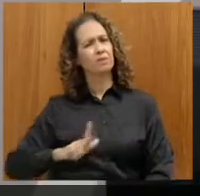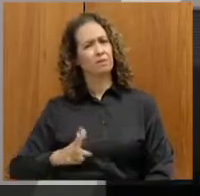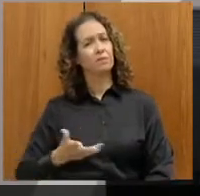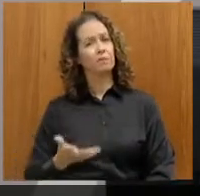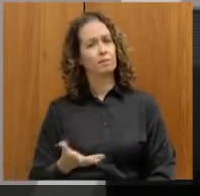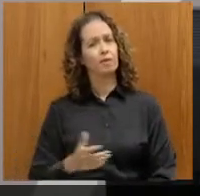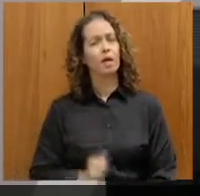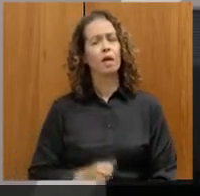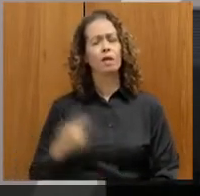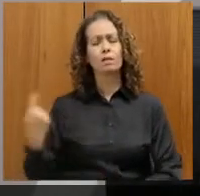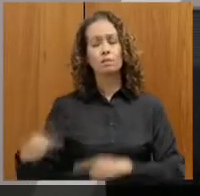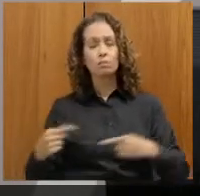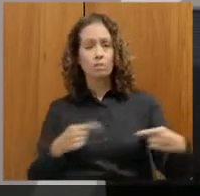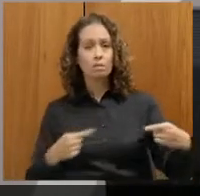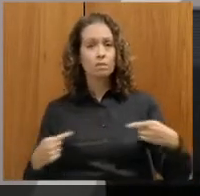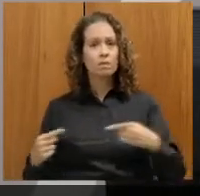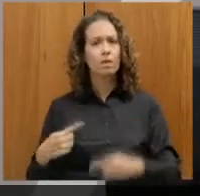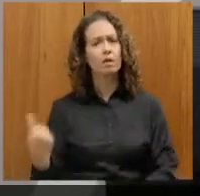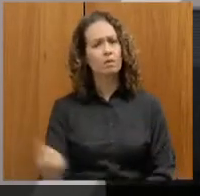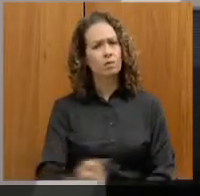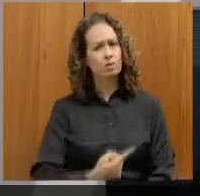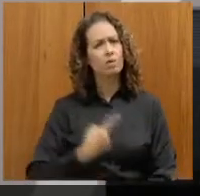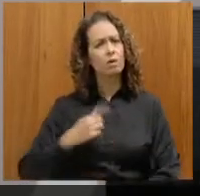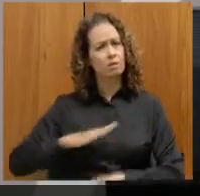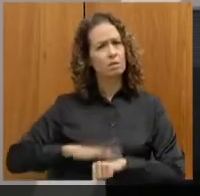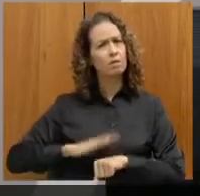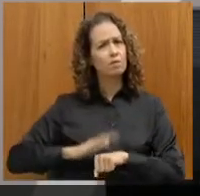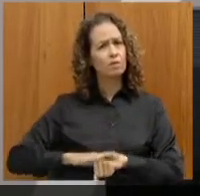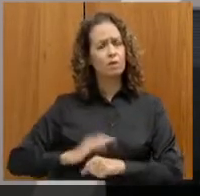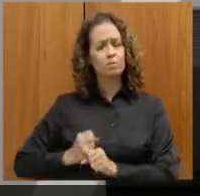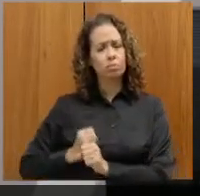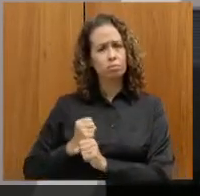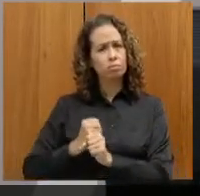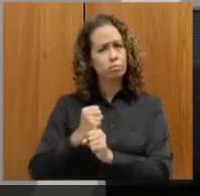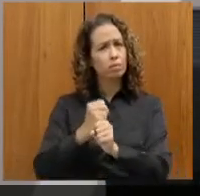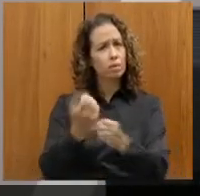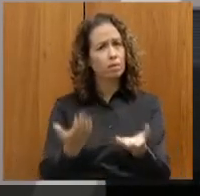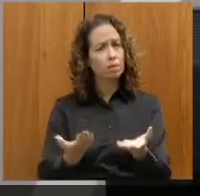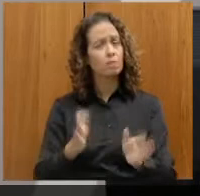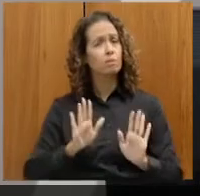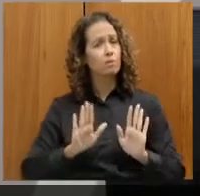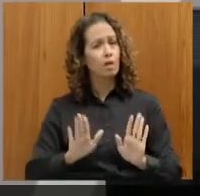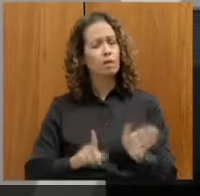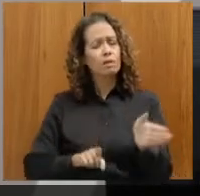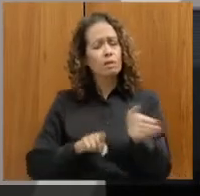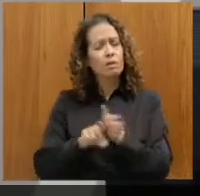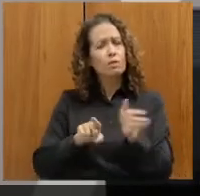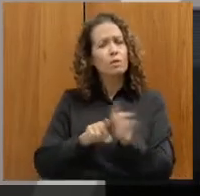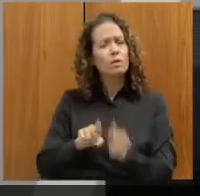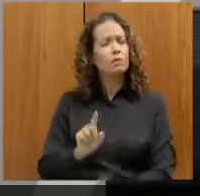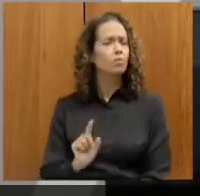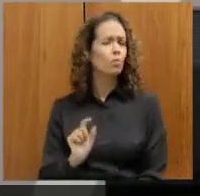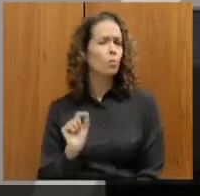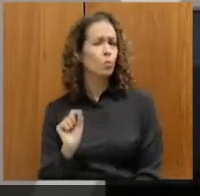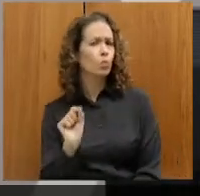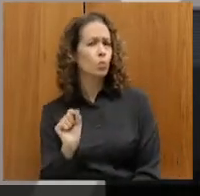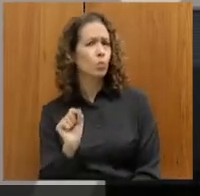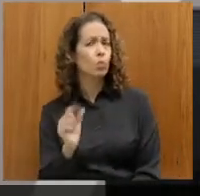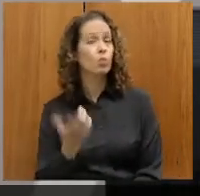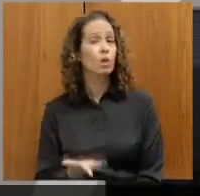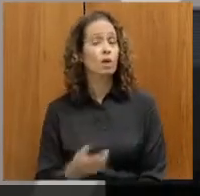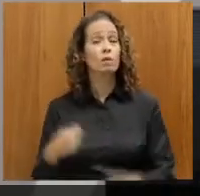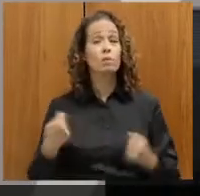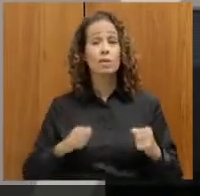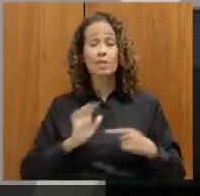esse é um debate que a gente tem feito aqui ao longo dos anos o que eu estou questionando em relação à